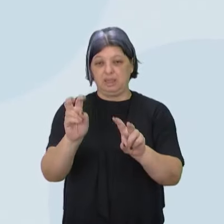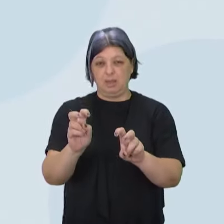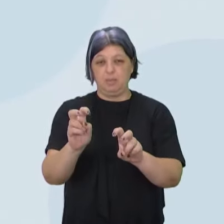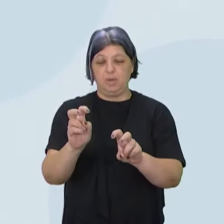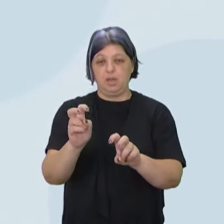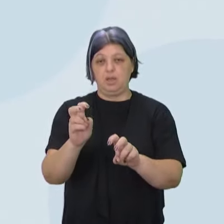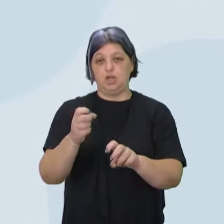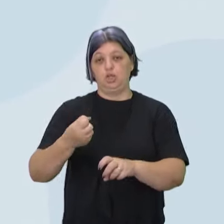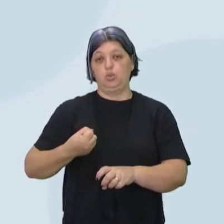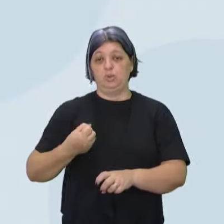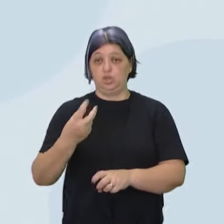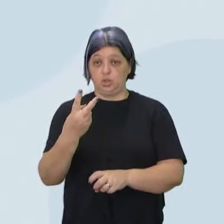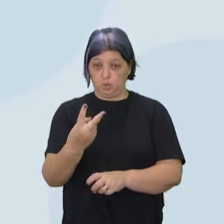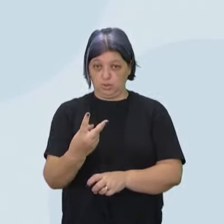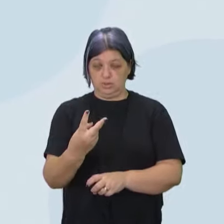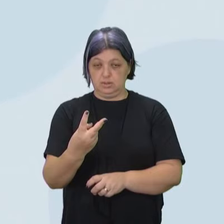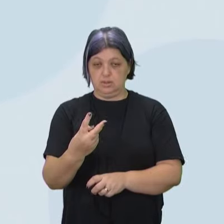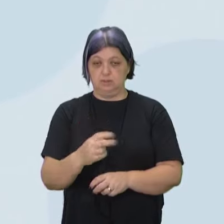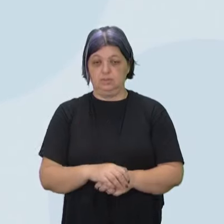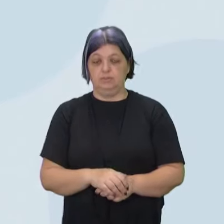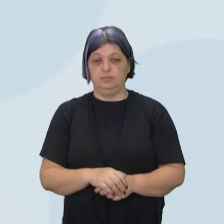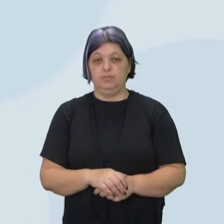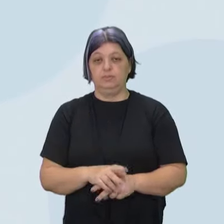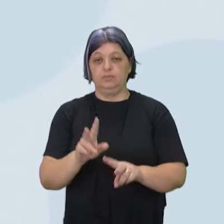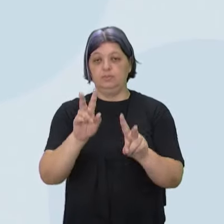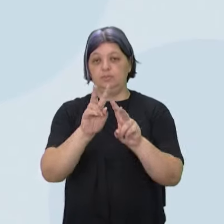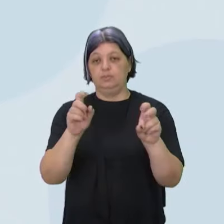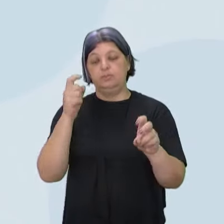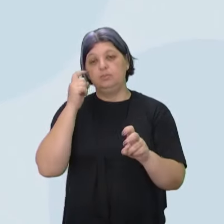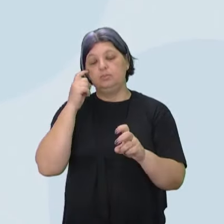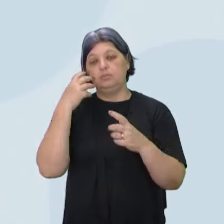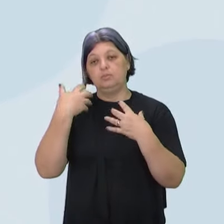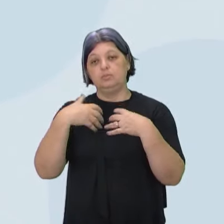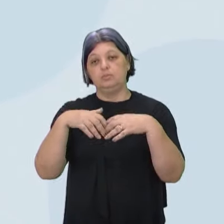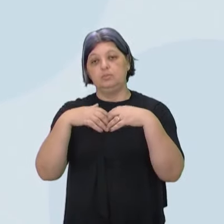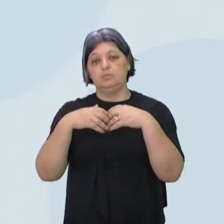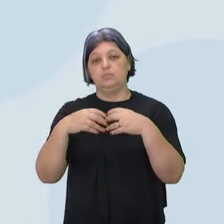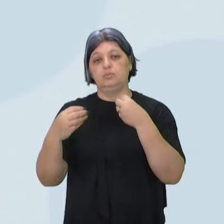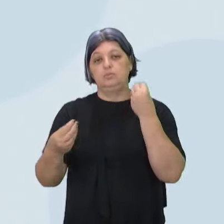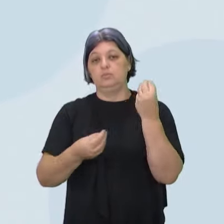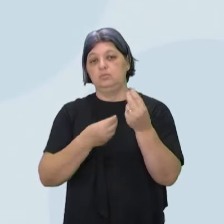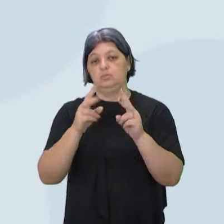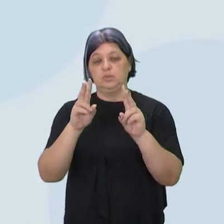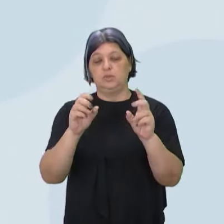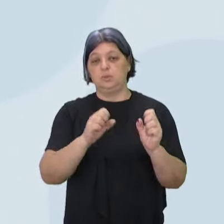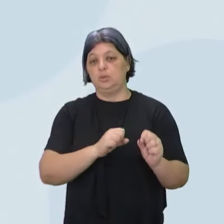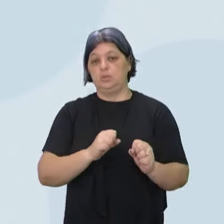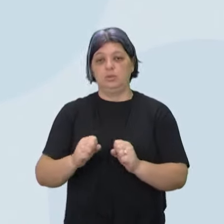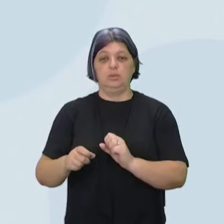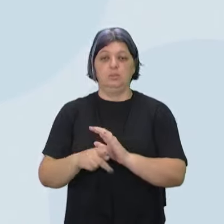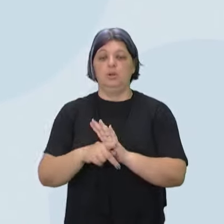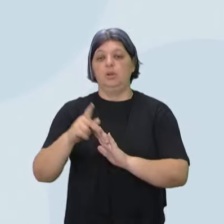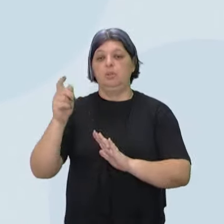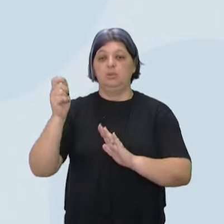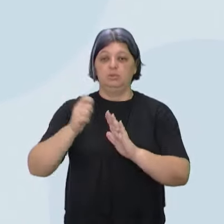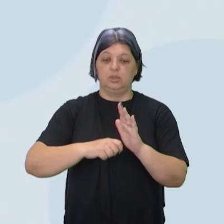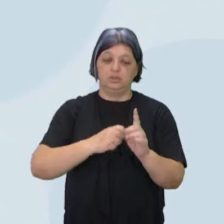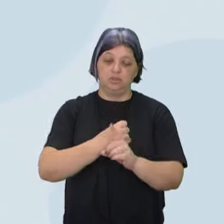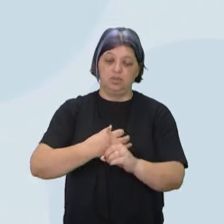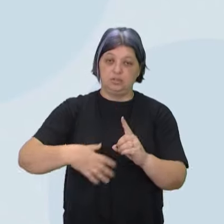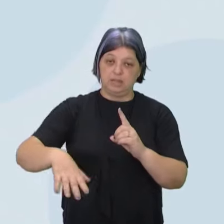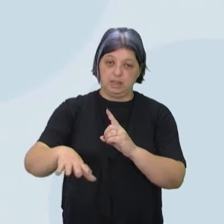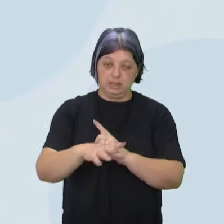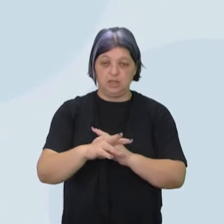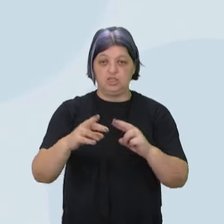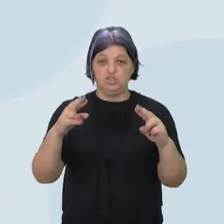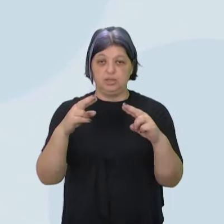de número 2, cujo título é Reflexões sobre o Poder do Contrato Social às Redes, né? Também nós temos